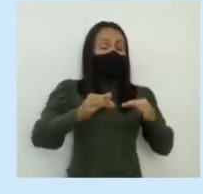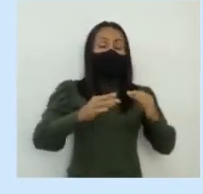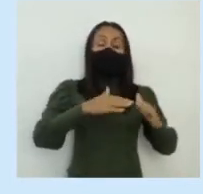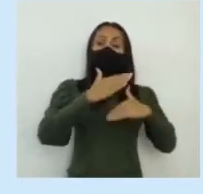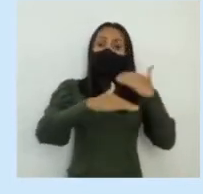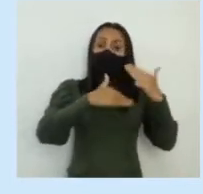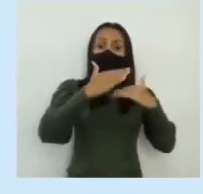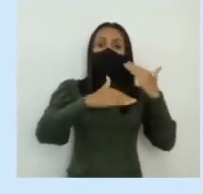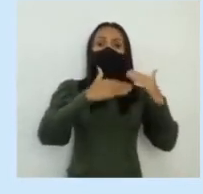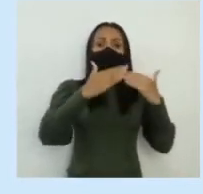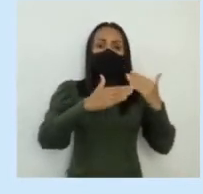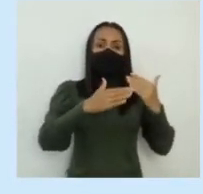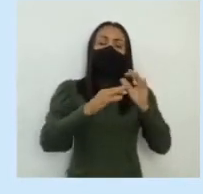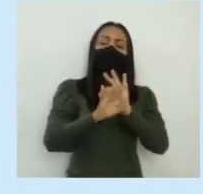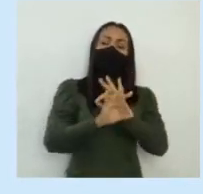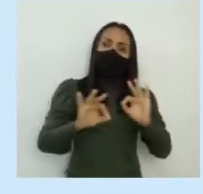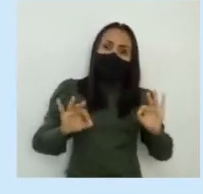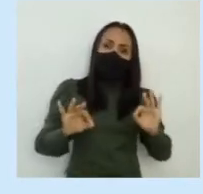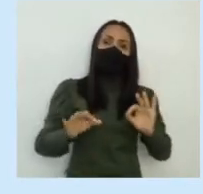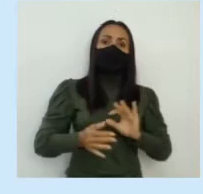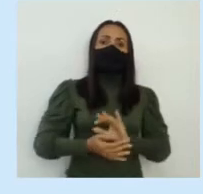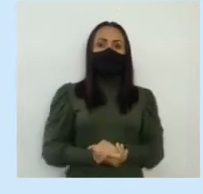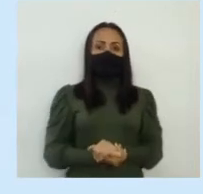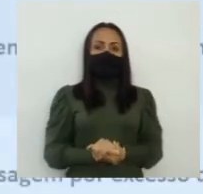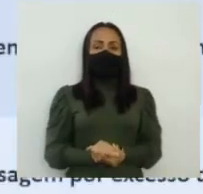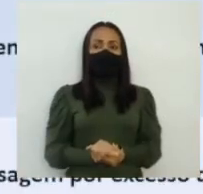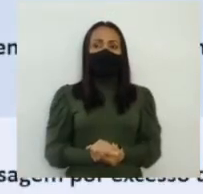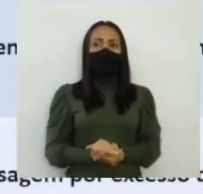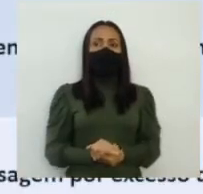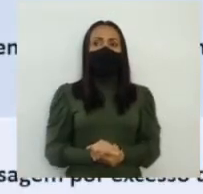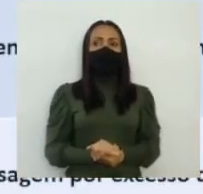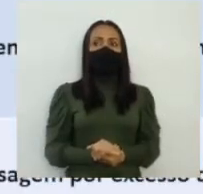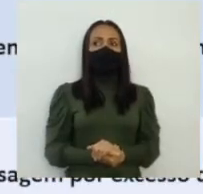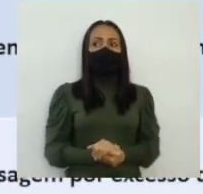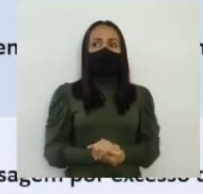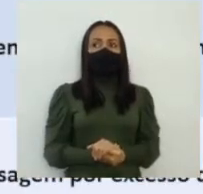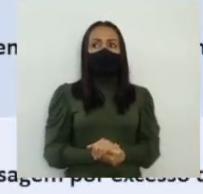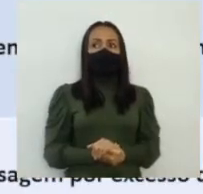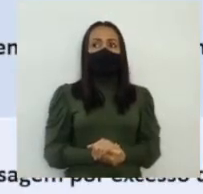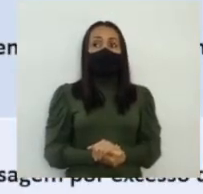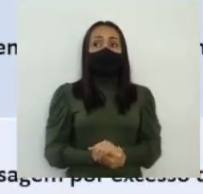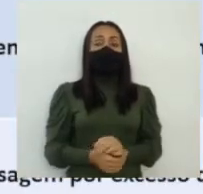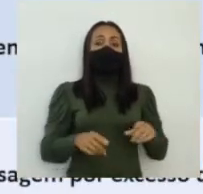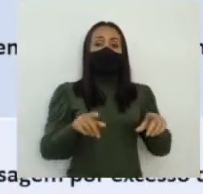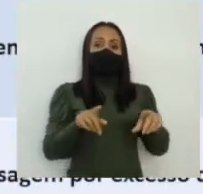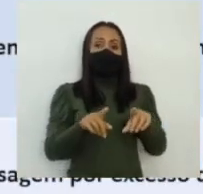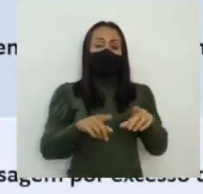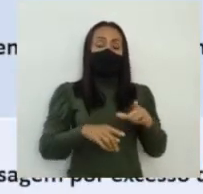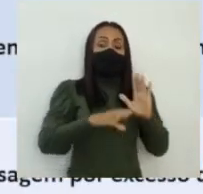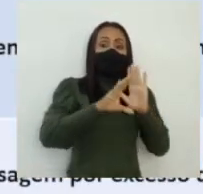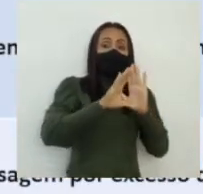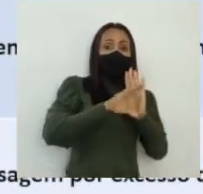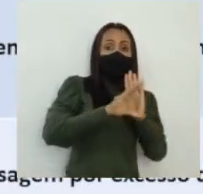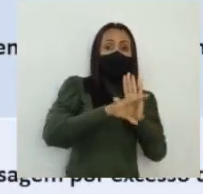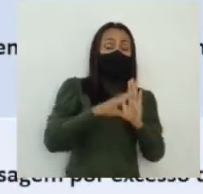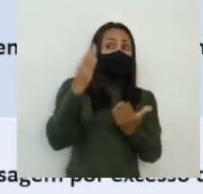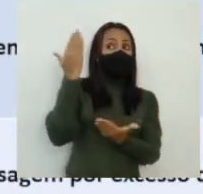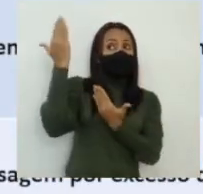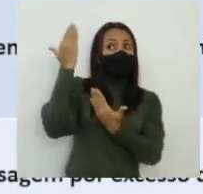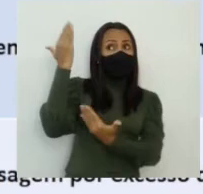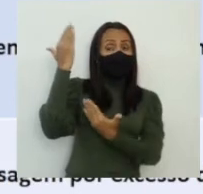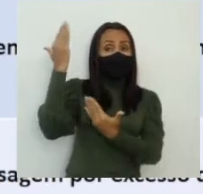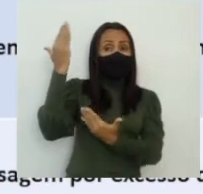de forma fluida. Mais um ponto aqui, também ligado a julgamento. Preconceitos e desconfiança em relação